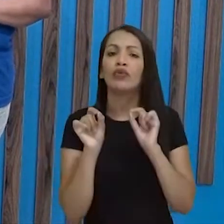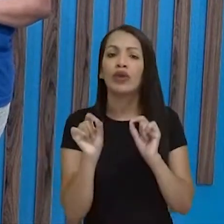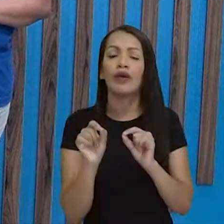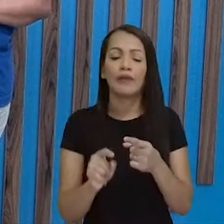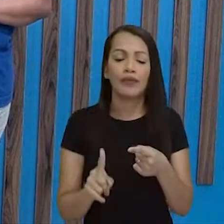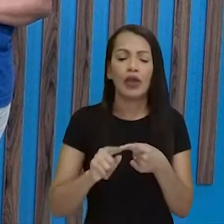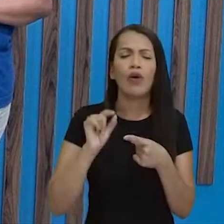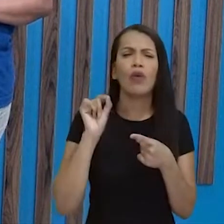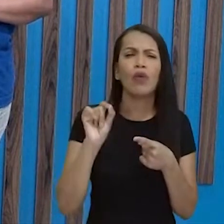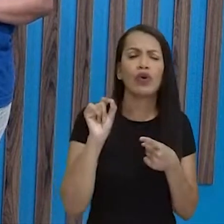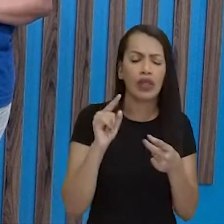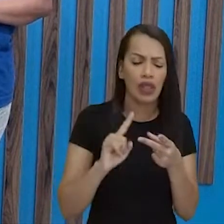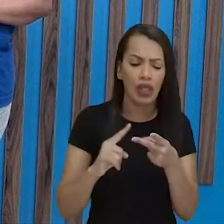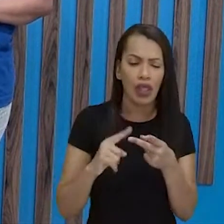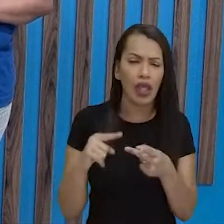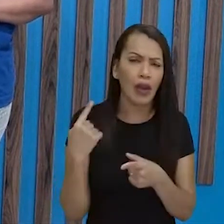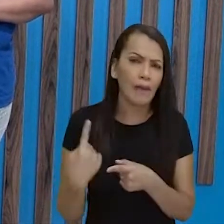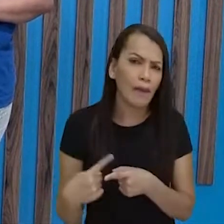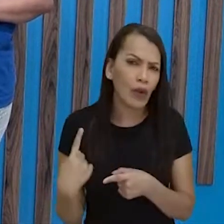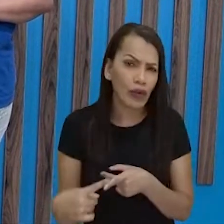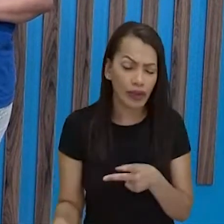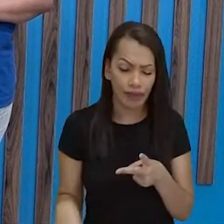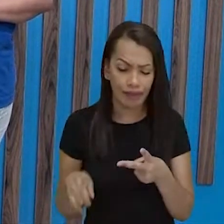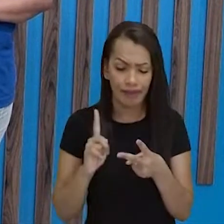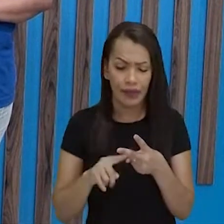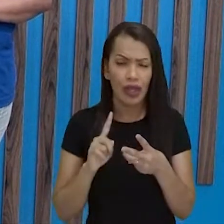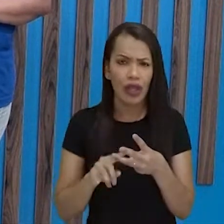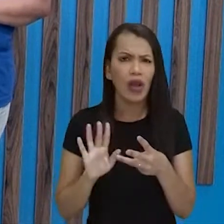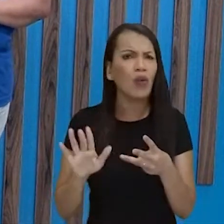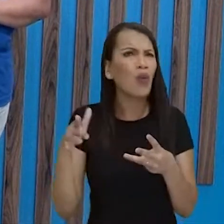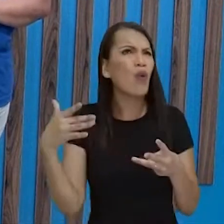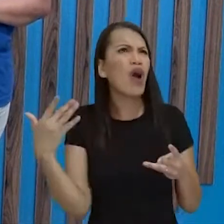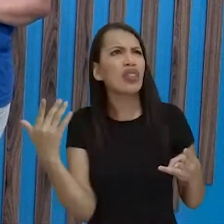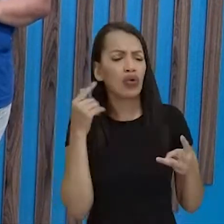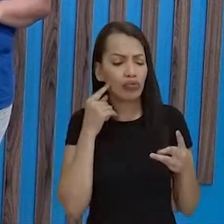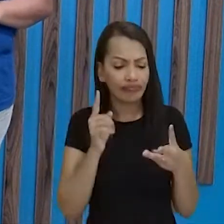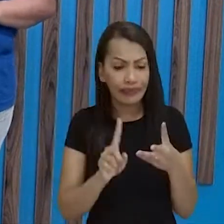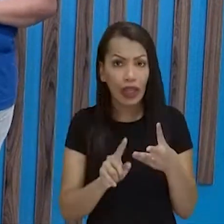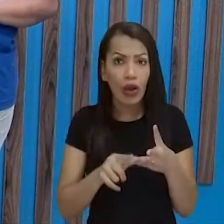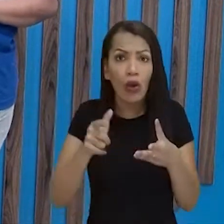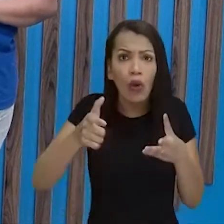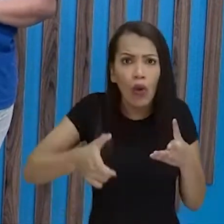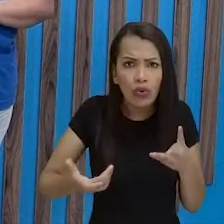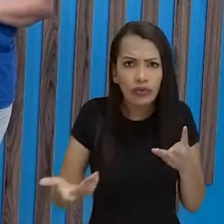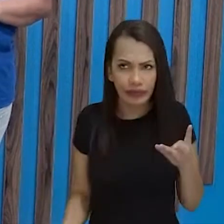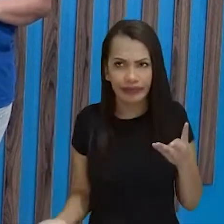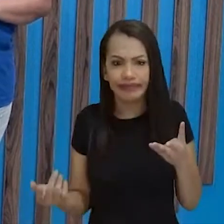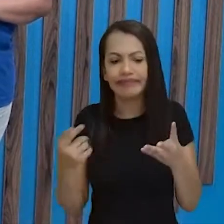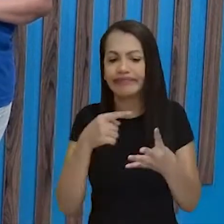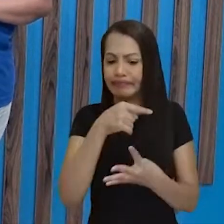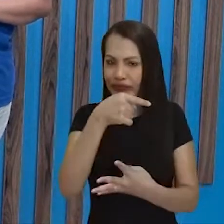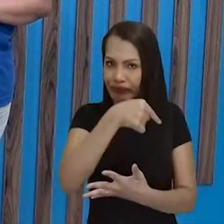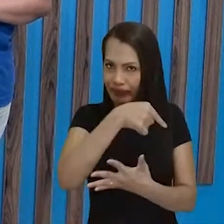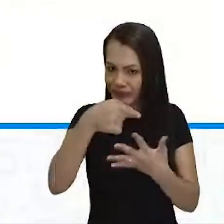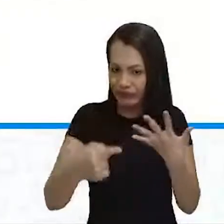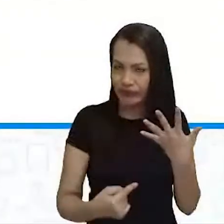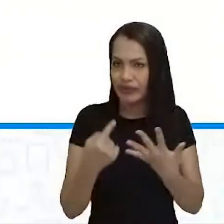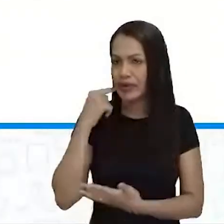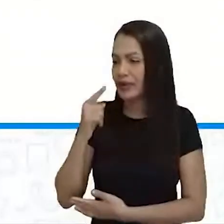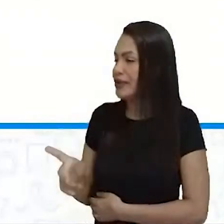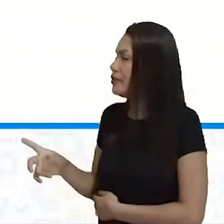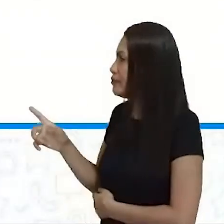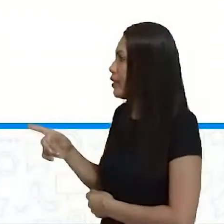Então, tudo isso esse líder vai respondendo. Olha só, se a gente